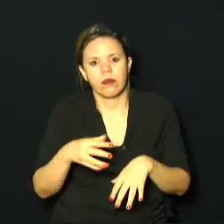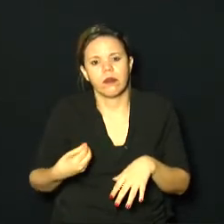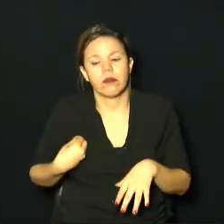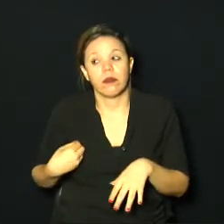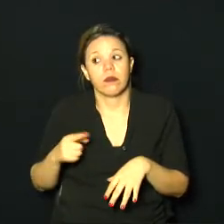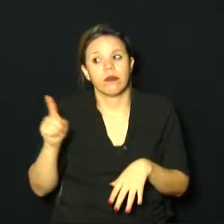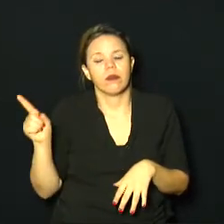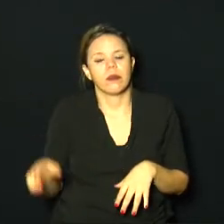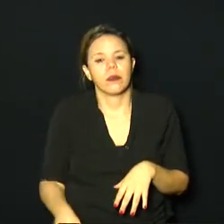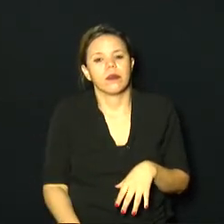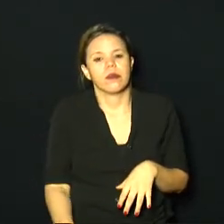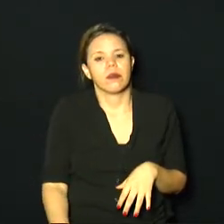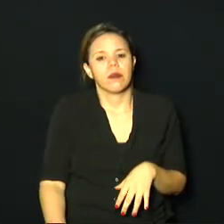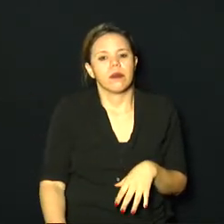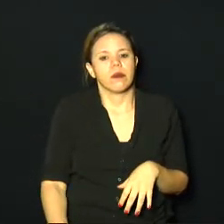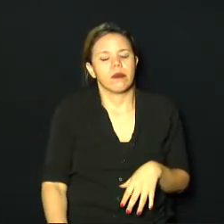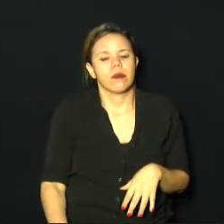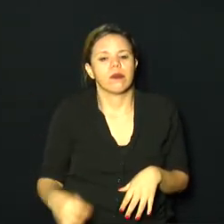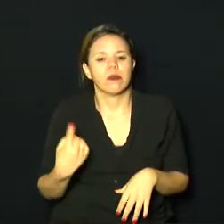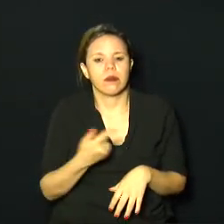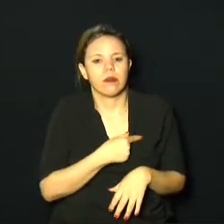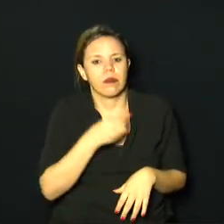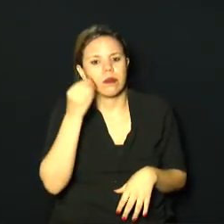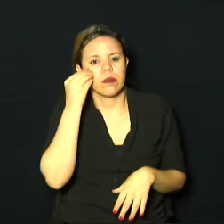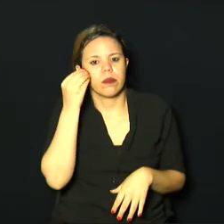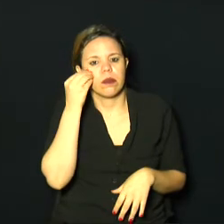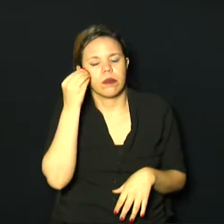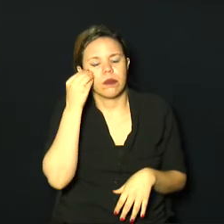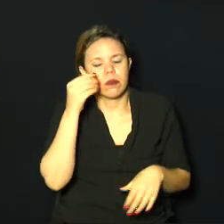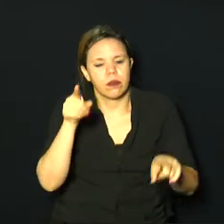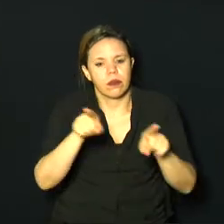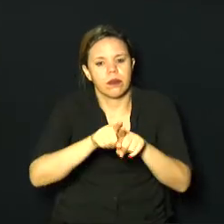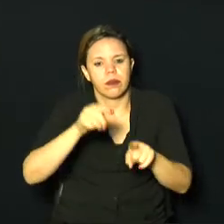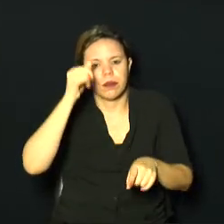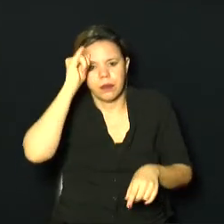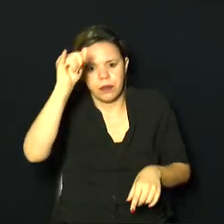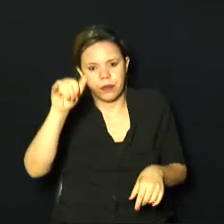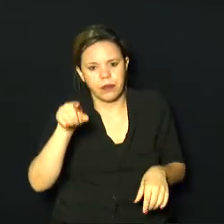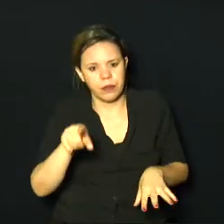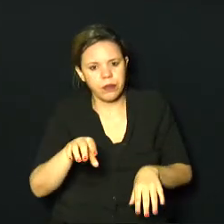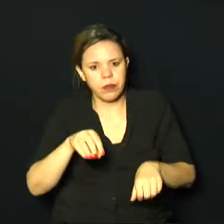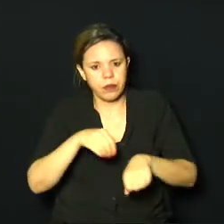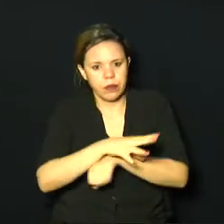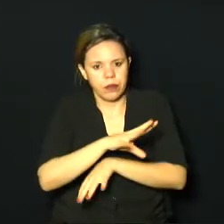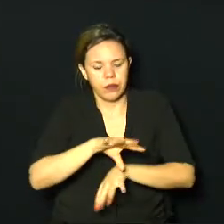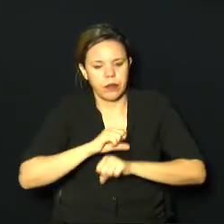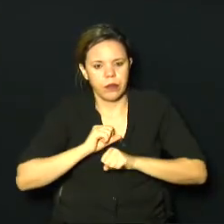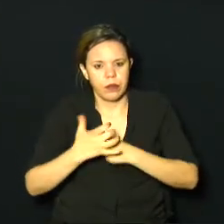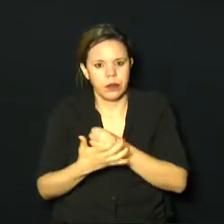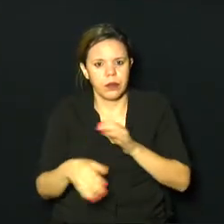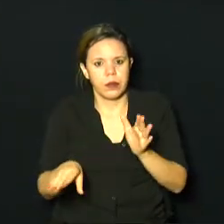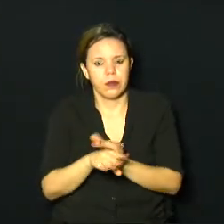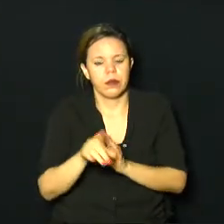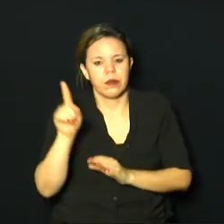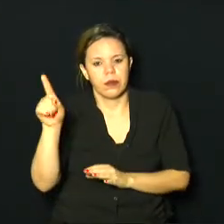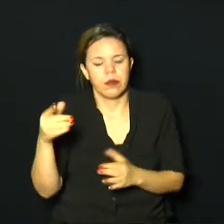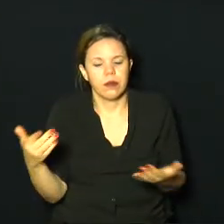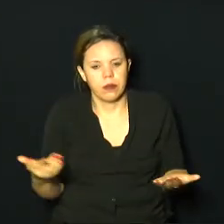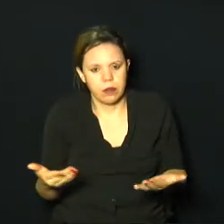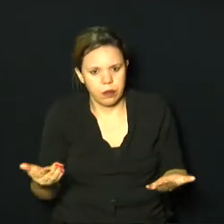lá, né? Nós tentamos também evitar que essa doença chegasse por lá, e ainda